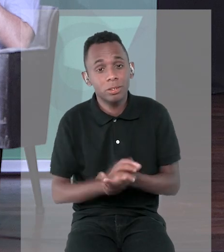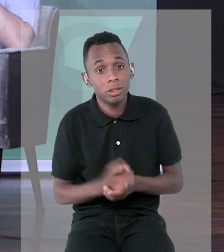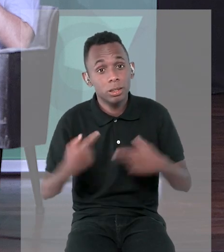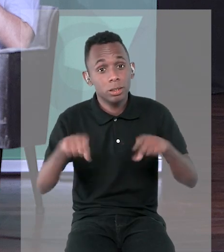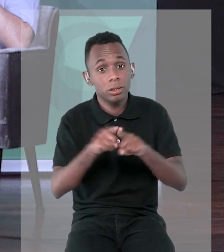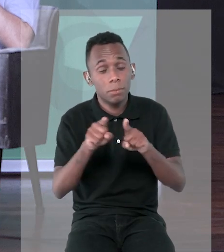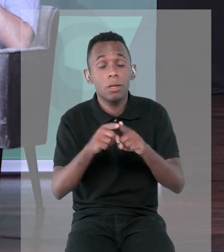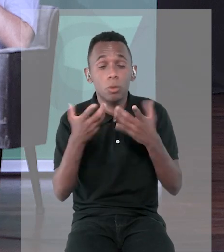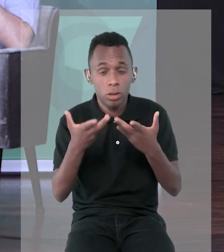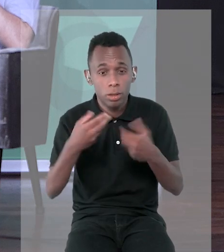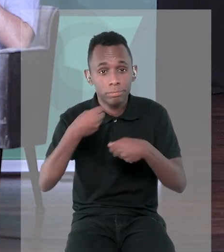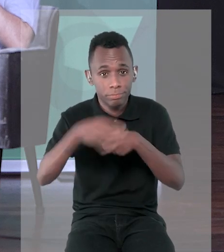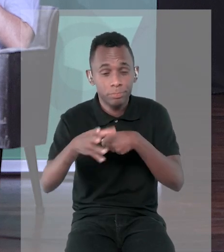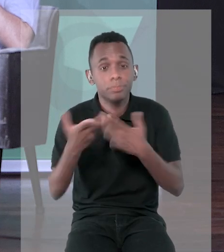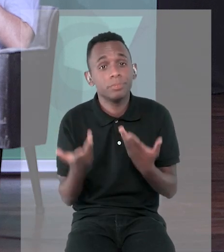outra coisa que eu queria falar